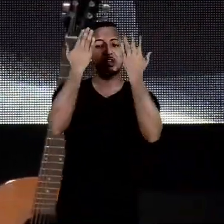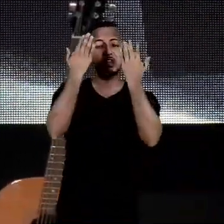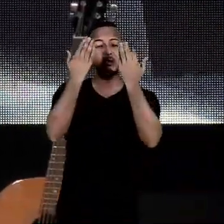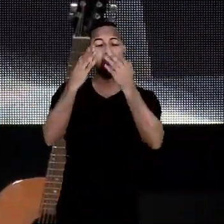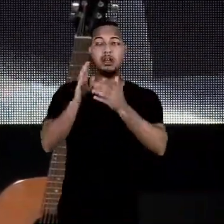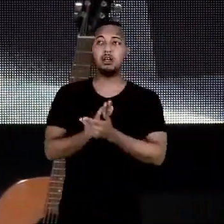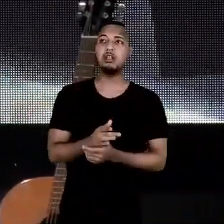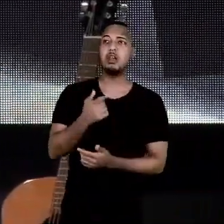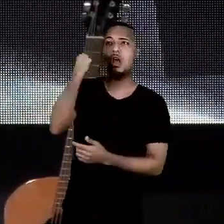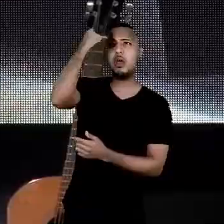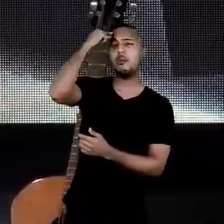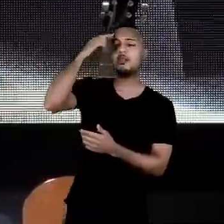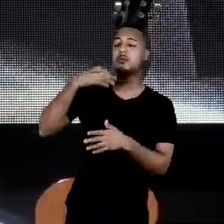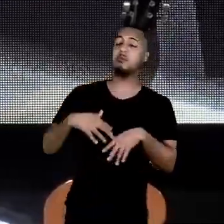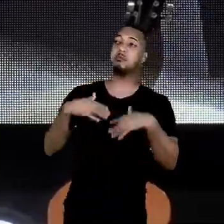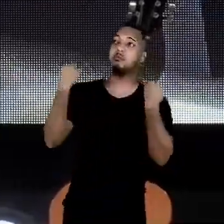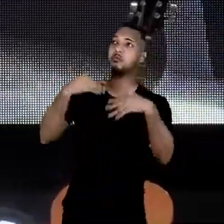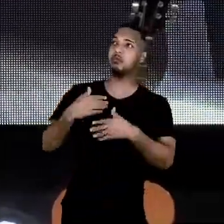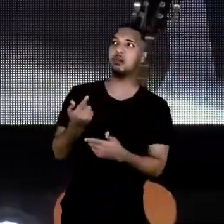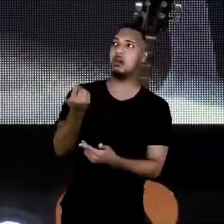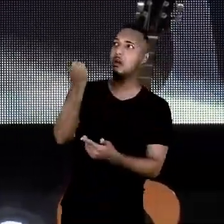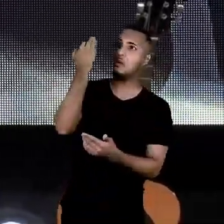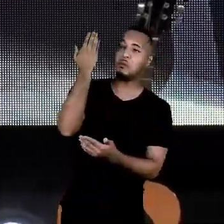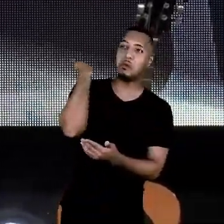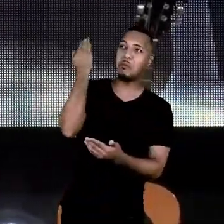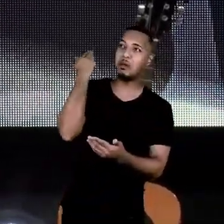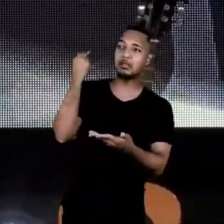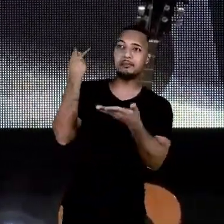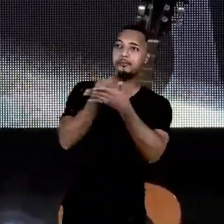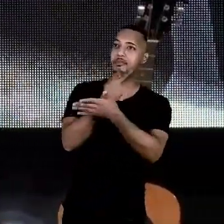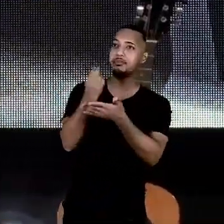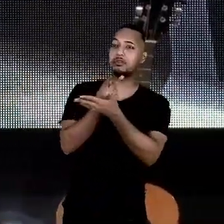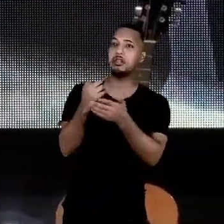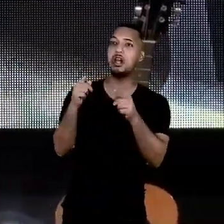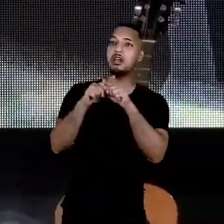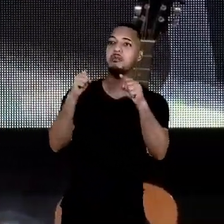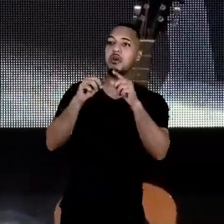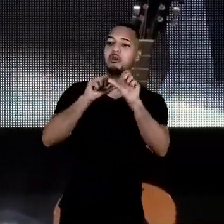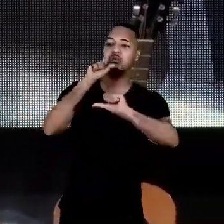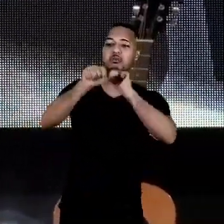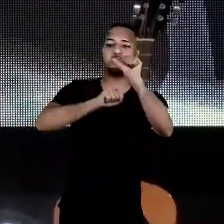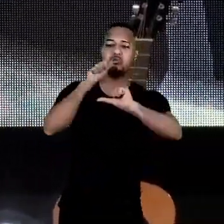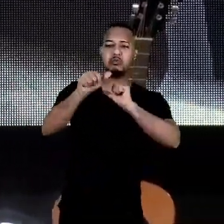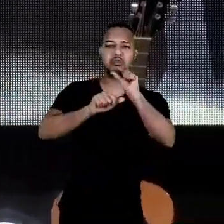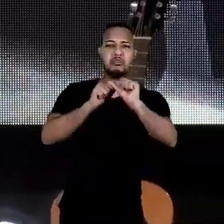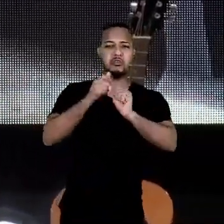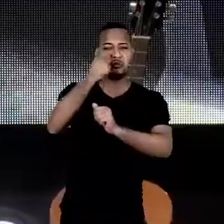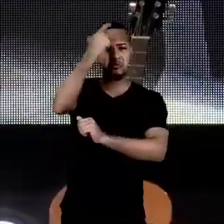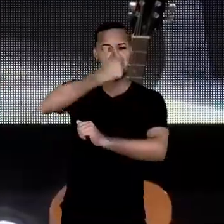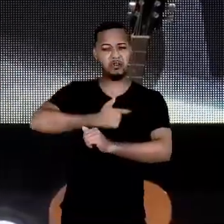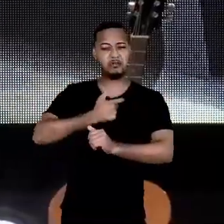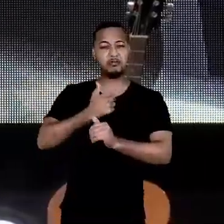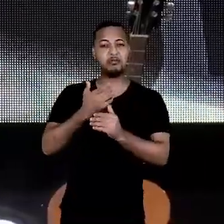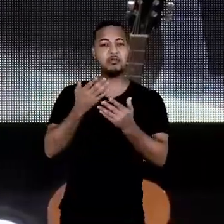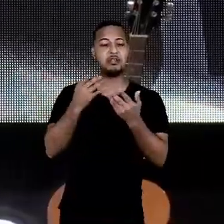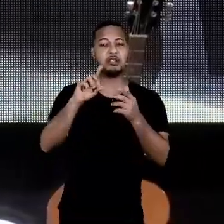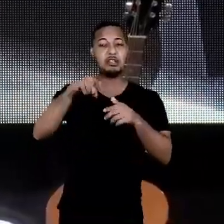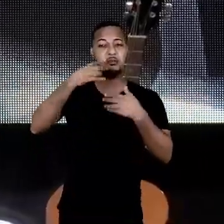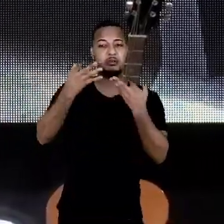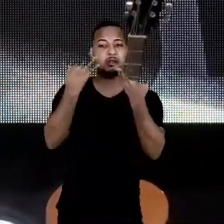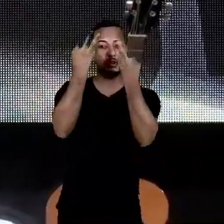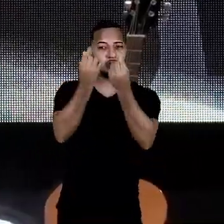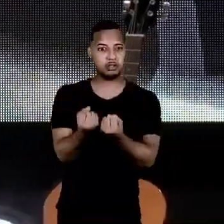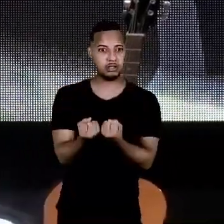eu melhorei, como eu fiquei mais bonito depois que eu entreguei minha vida a Jesus. Sabe por quê? Porque